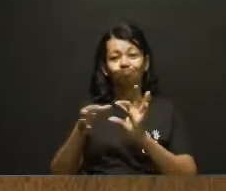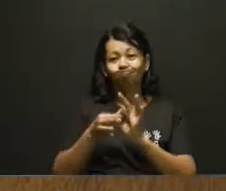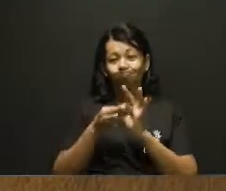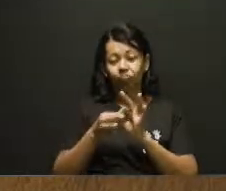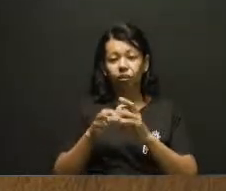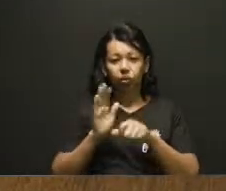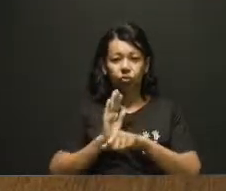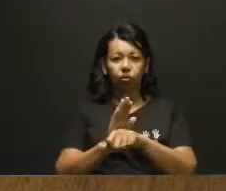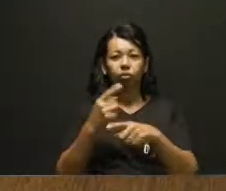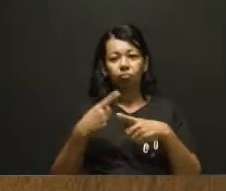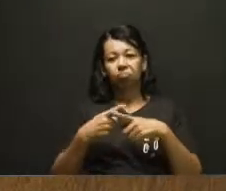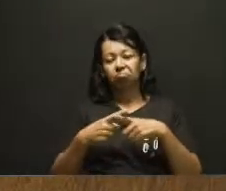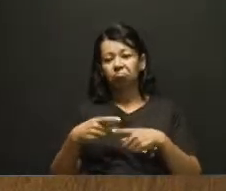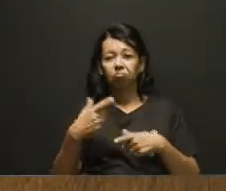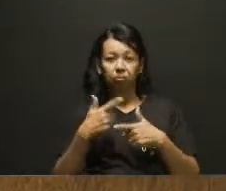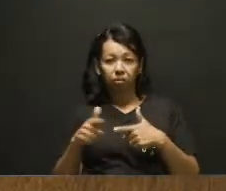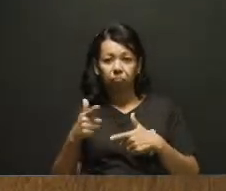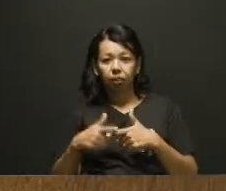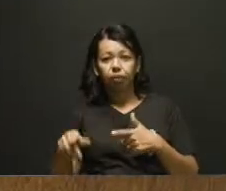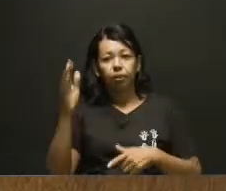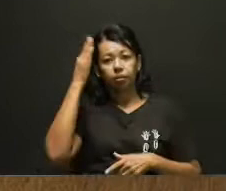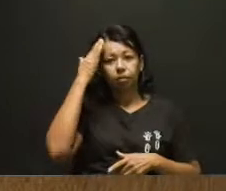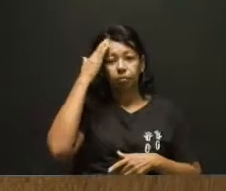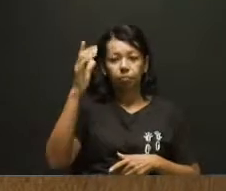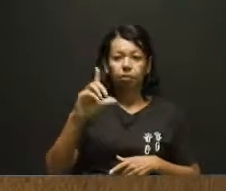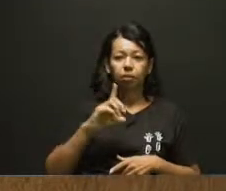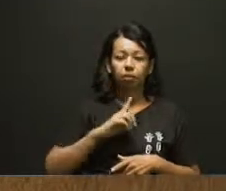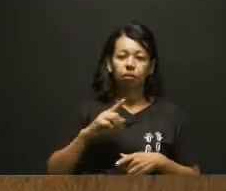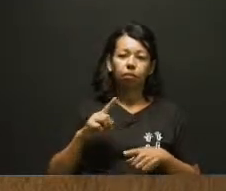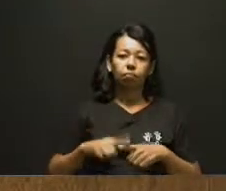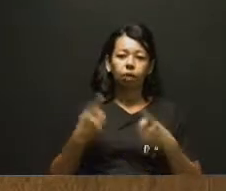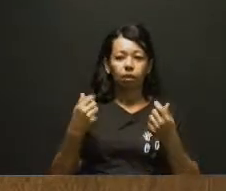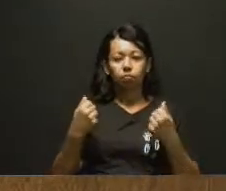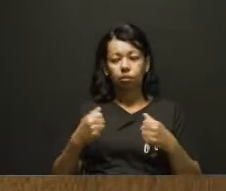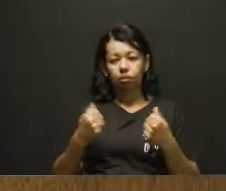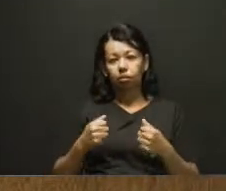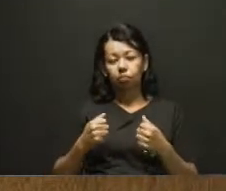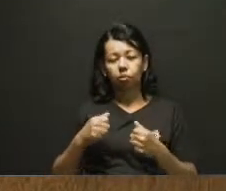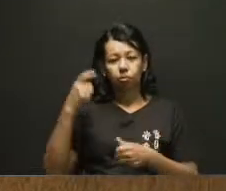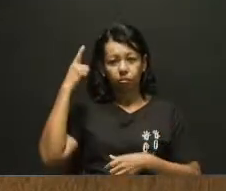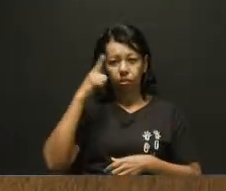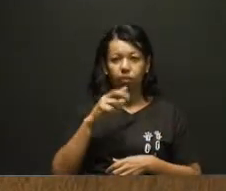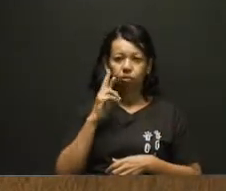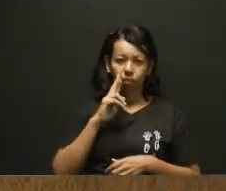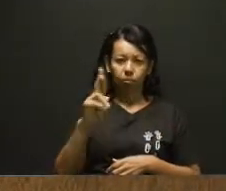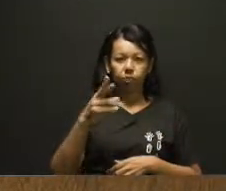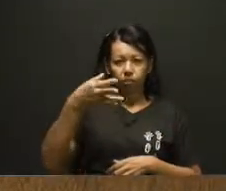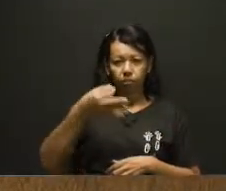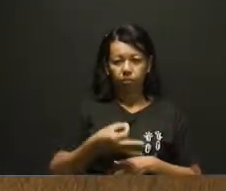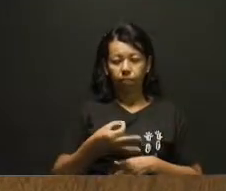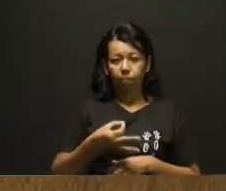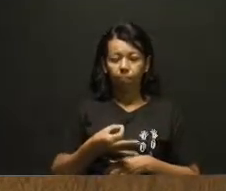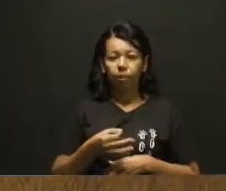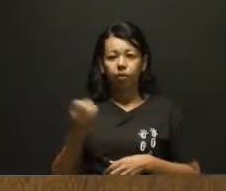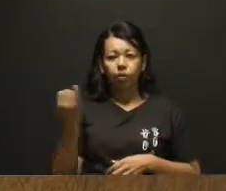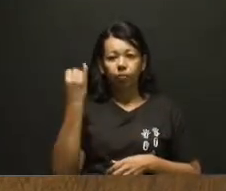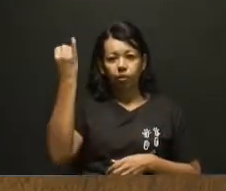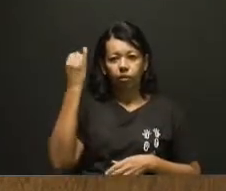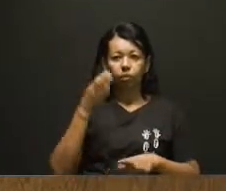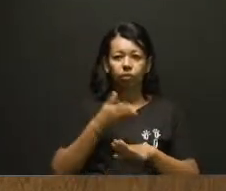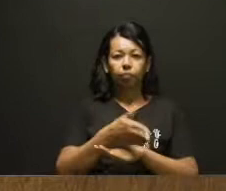problemas nós sabemos que temos mas devemos agora buscar as soluções então é importante a participação